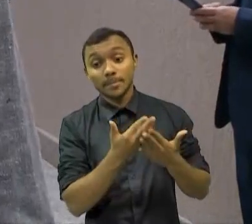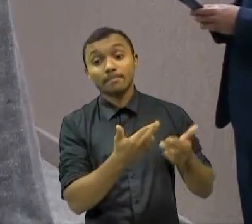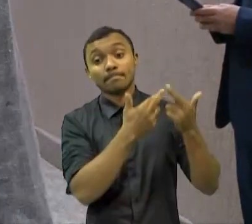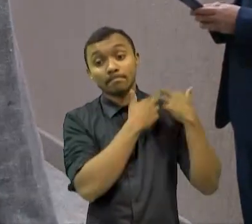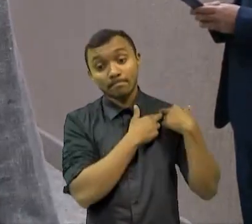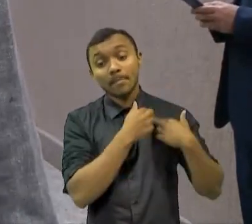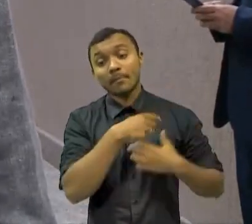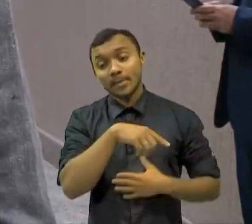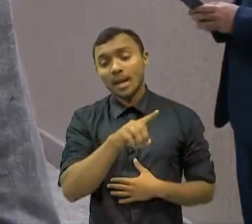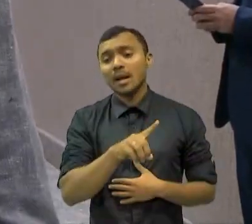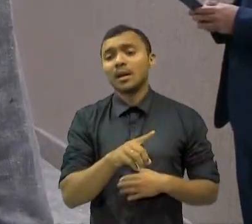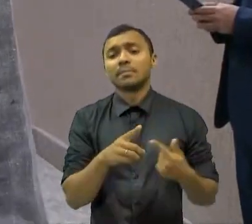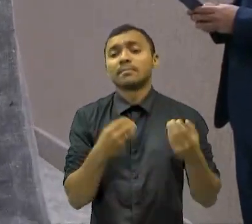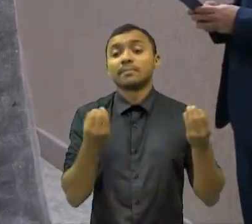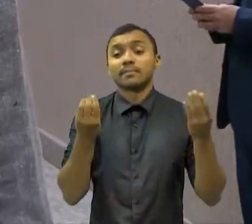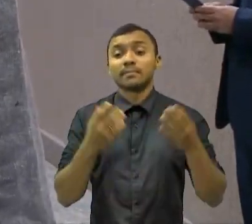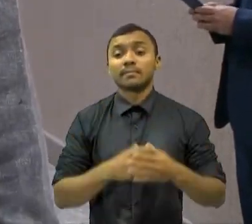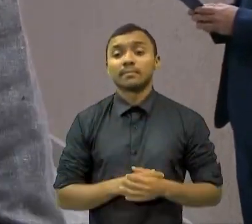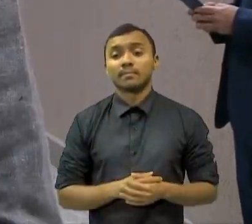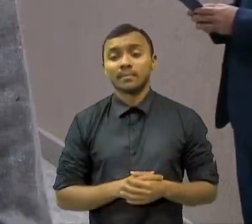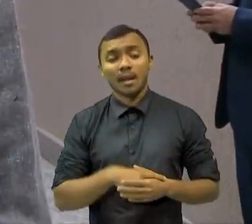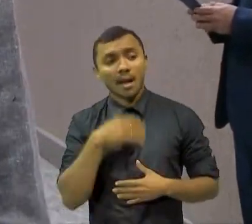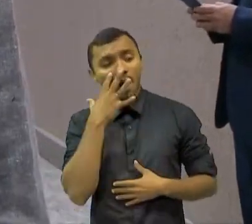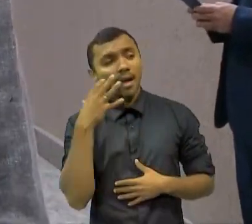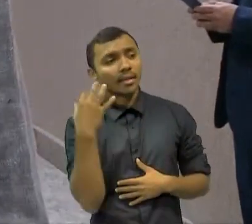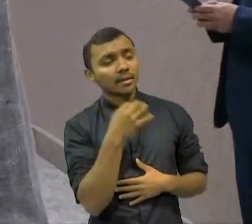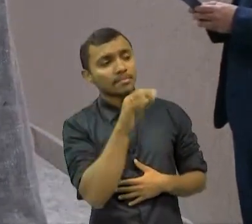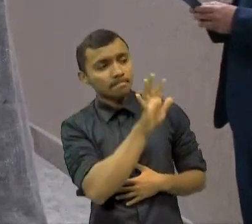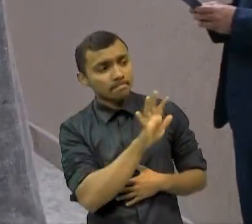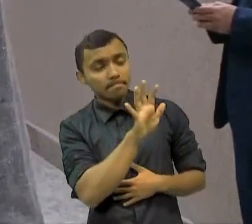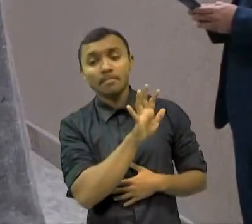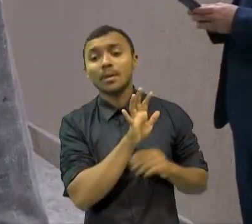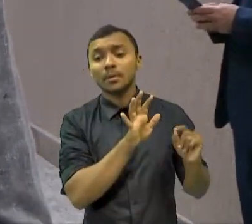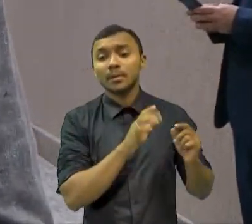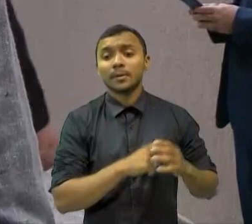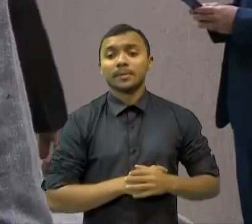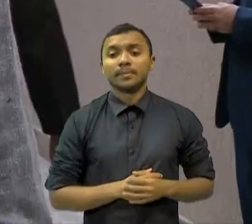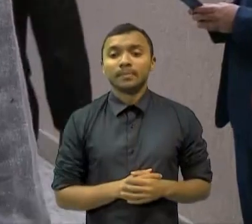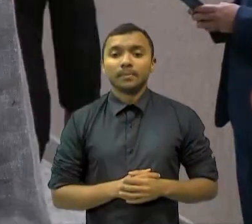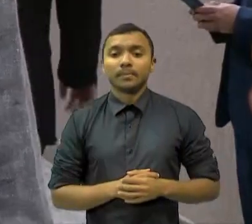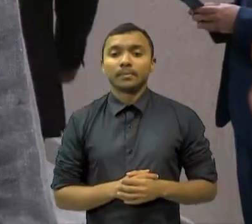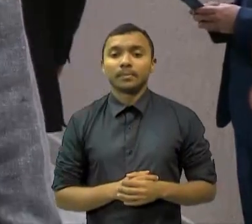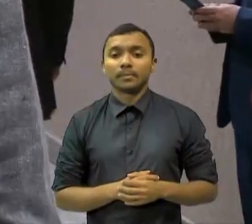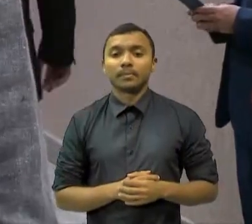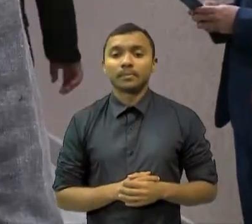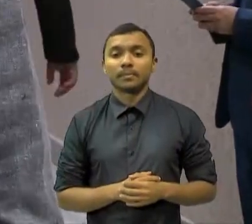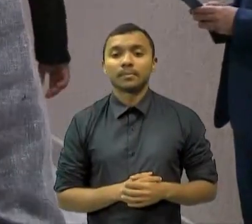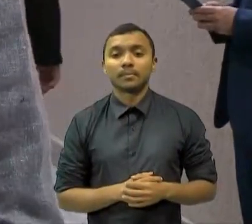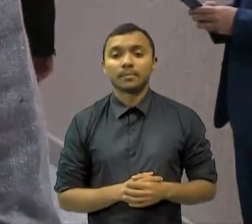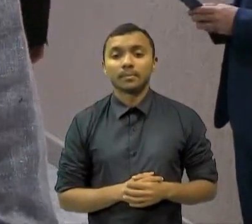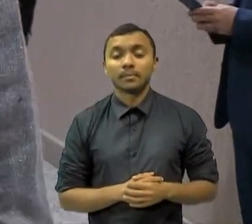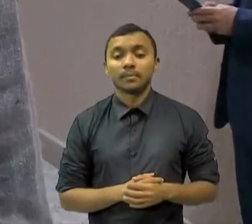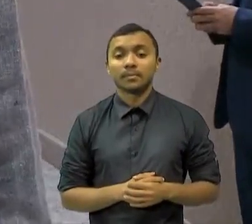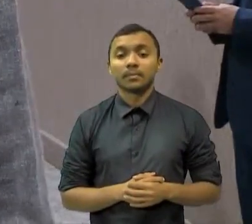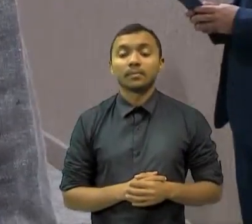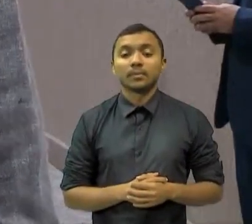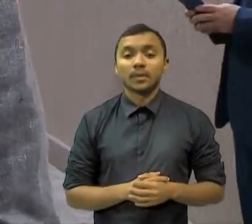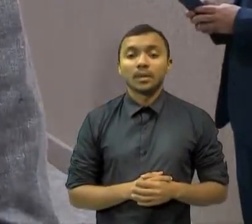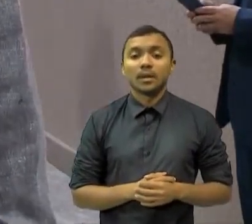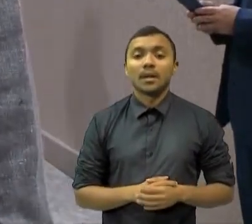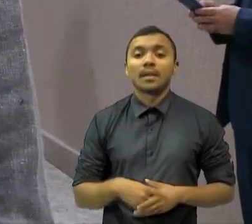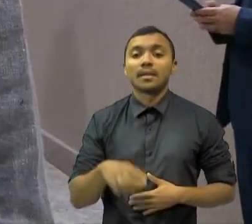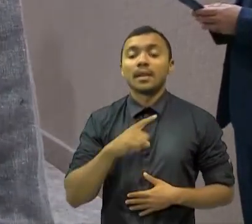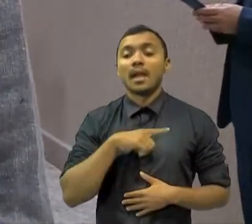no sentido de olhar com lupa, realmente, para um setor que tem todas